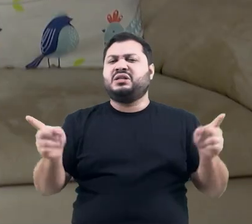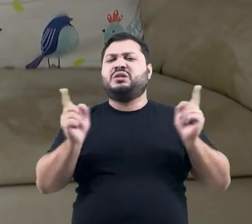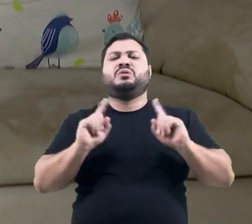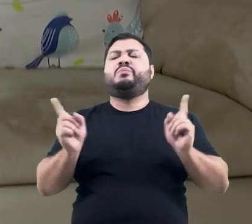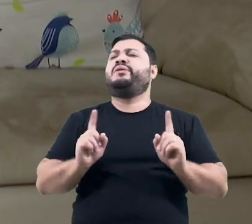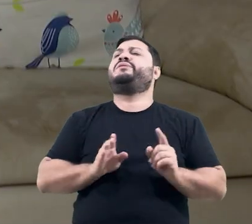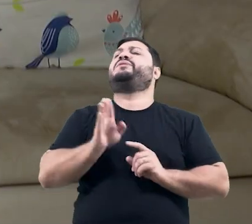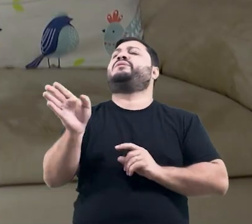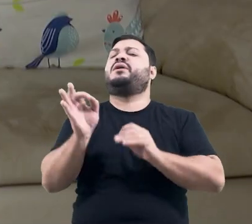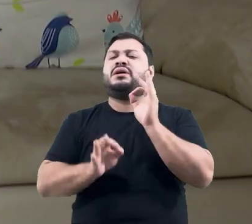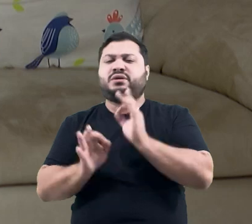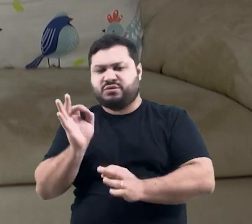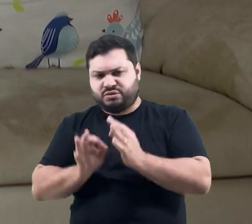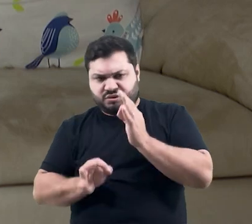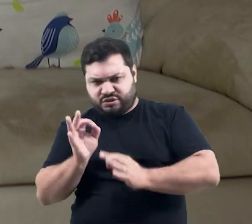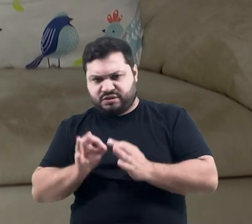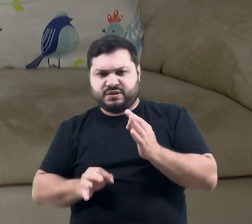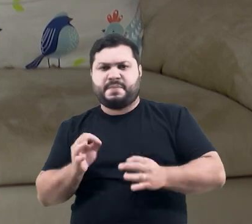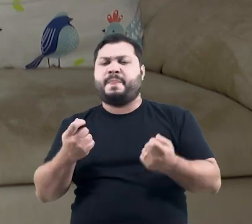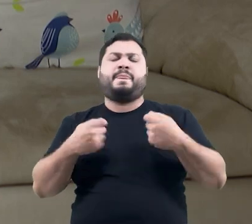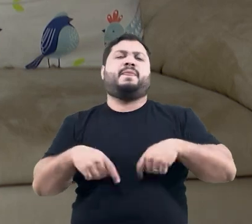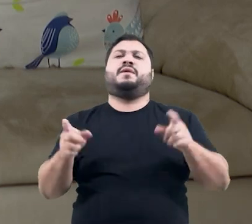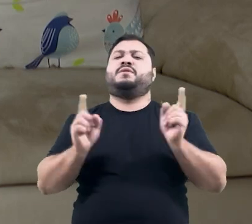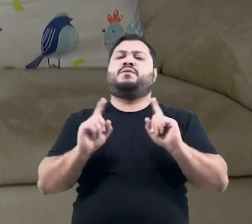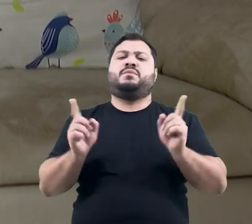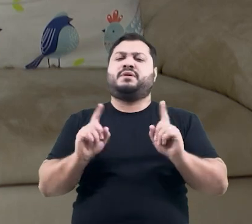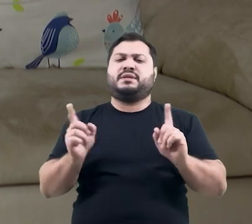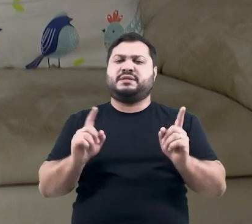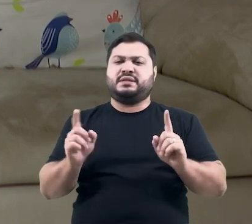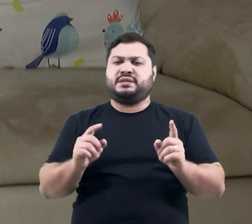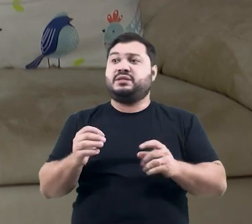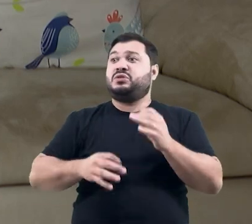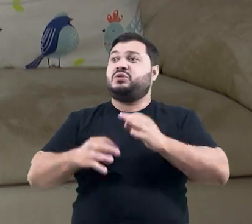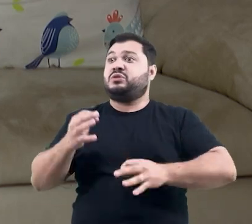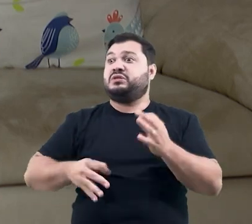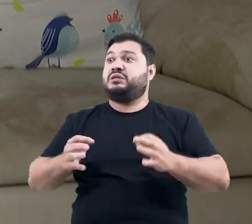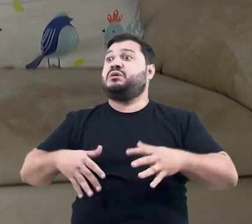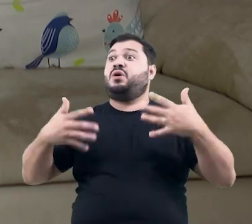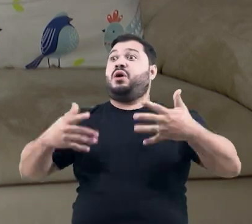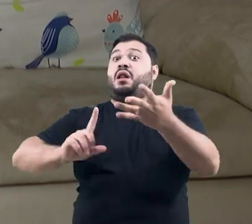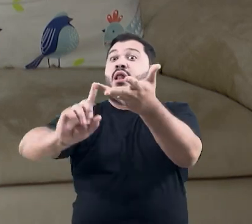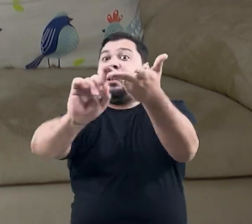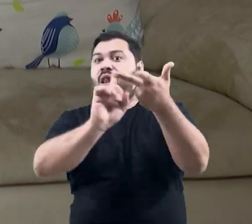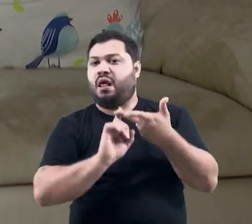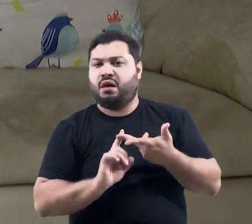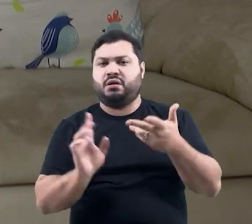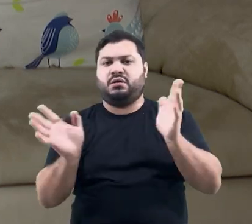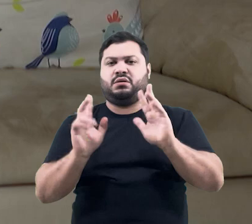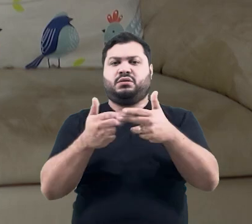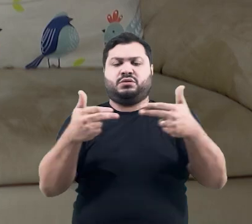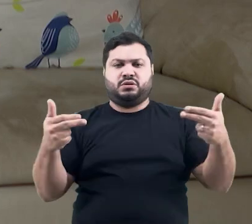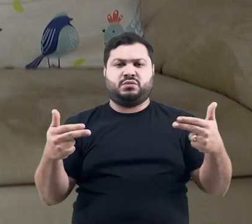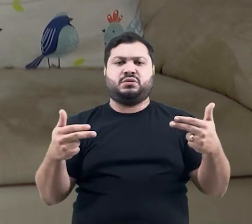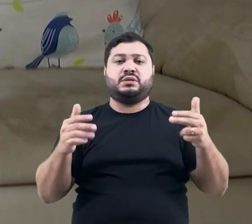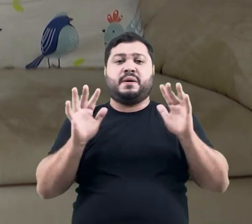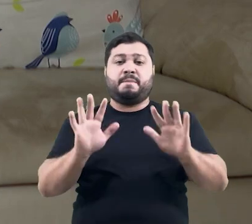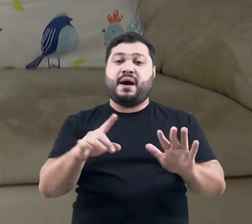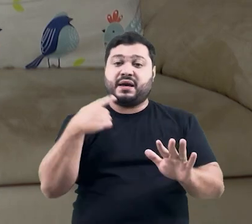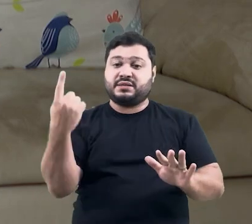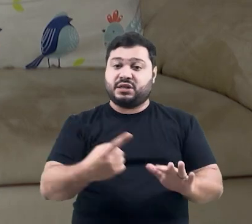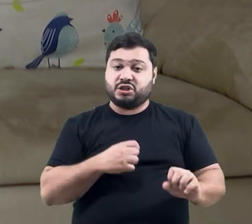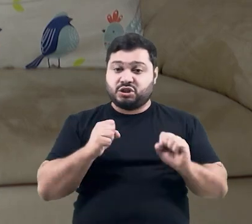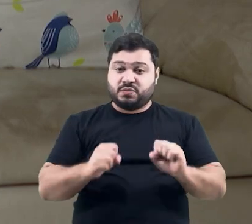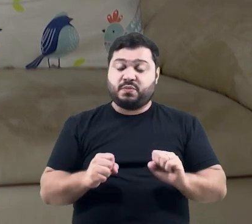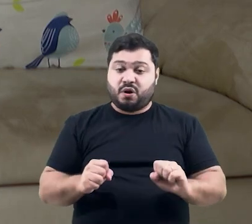cada vez mais, não precise recorrer ao judiciário, né? Não precise inflar o judiciário com esse tipo de ação, de